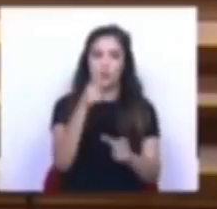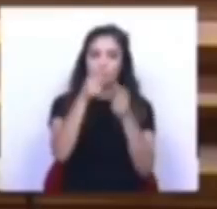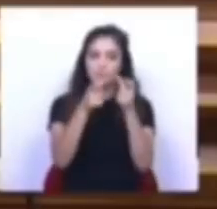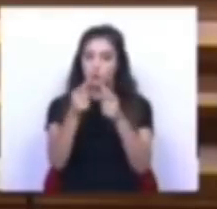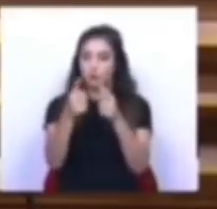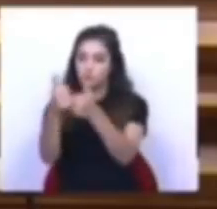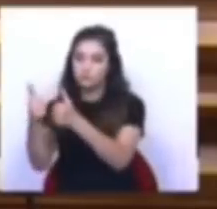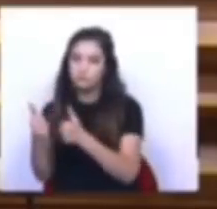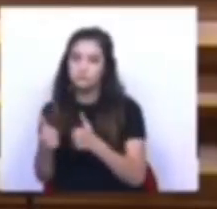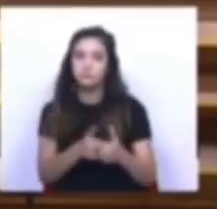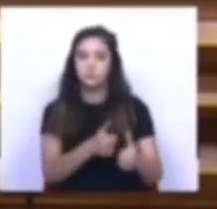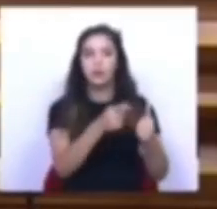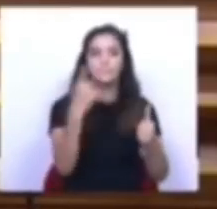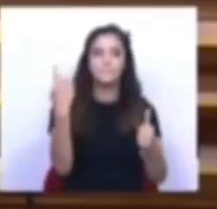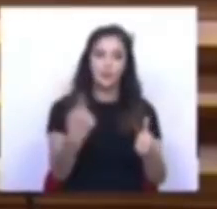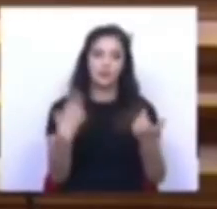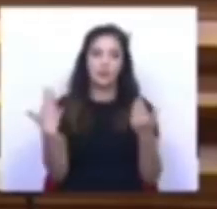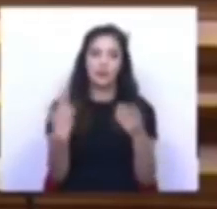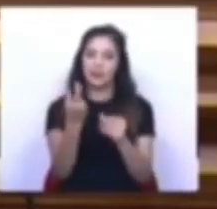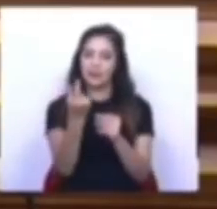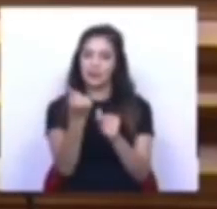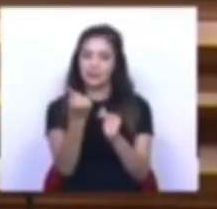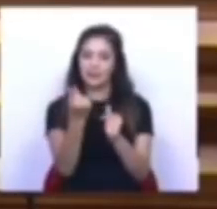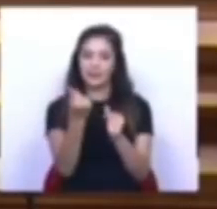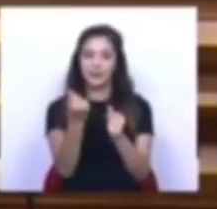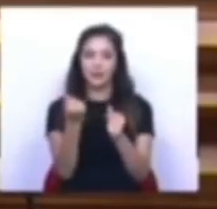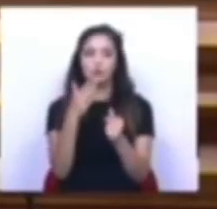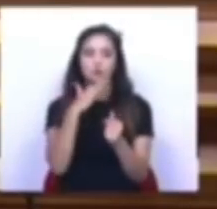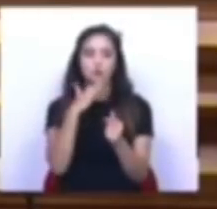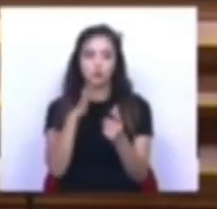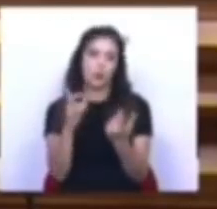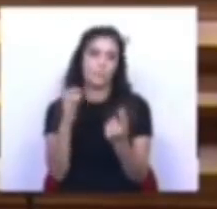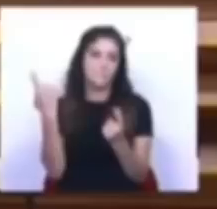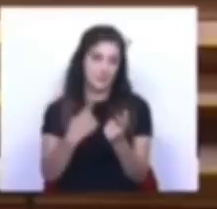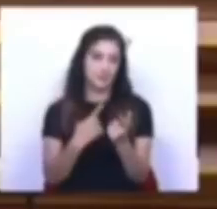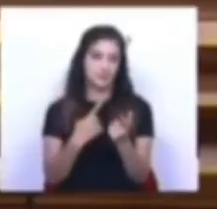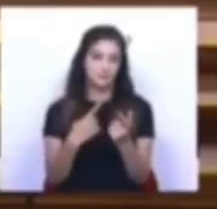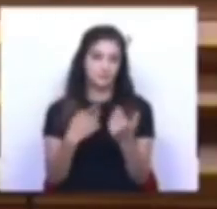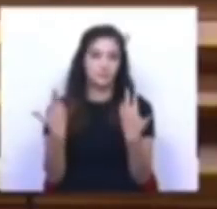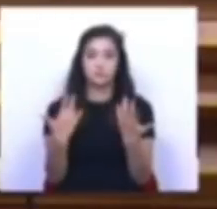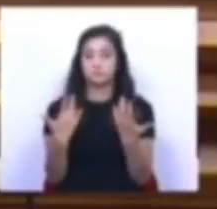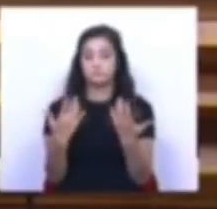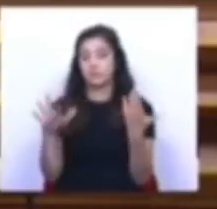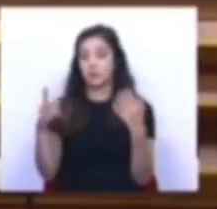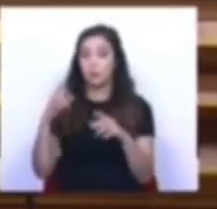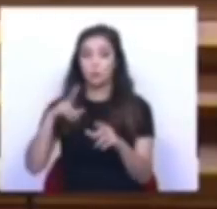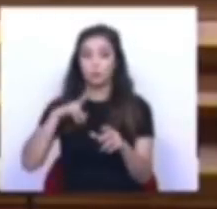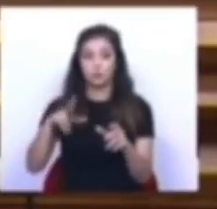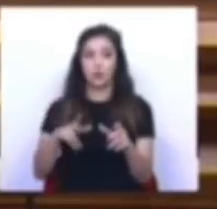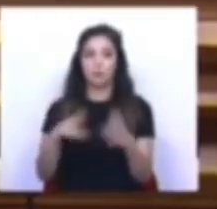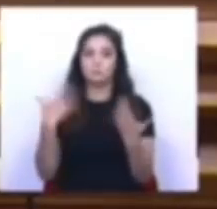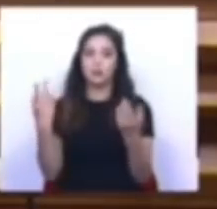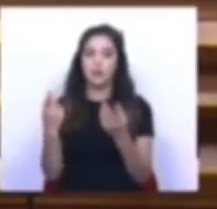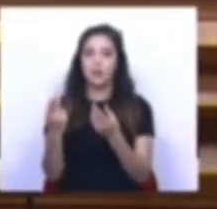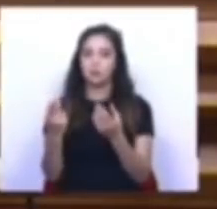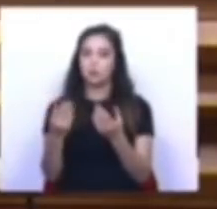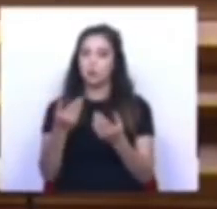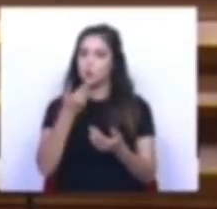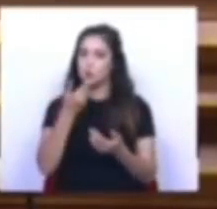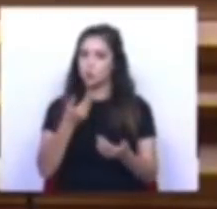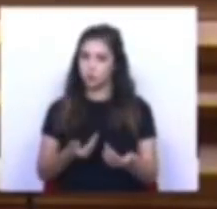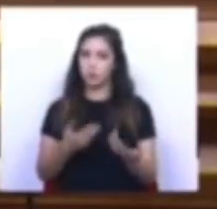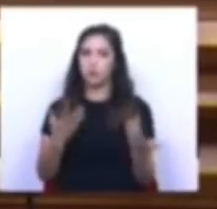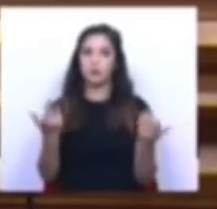que deve ter e de capital suficiente que deve ter. E Portugal, de facto, tem a geração mais bem qualificada de sempre e tem um